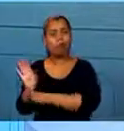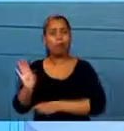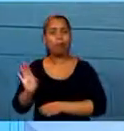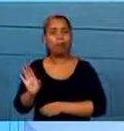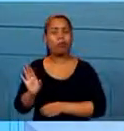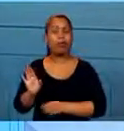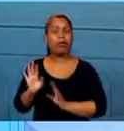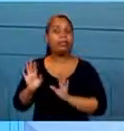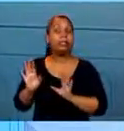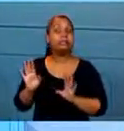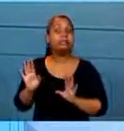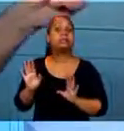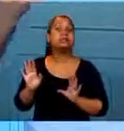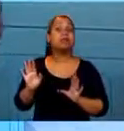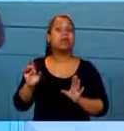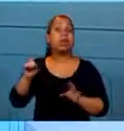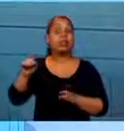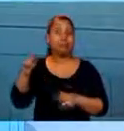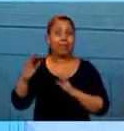até,